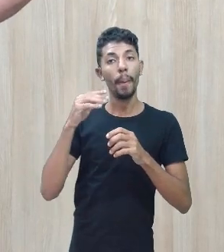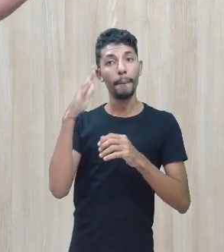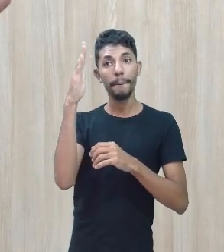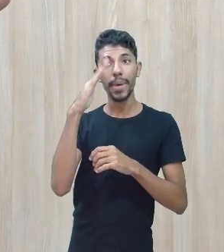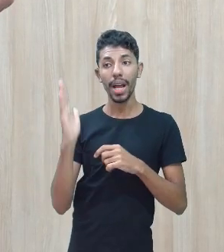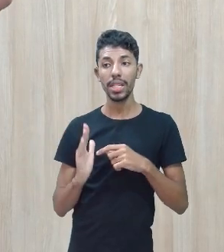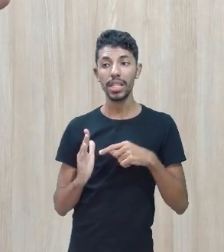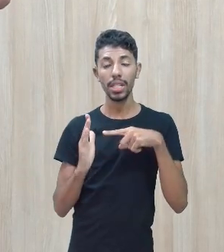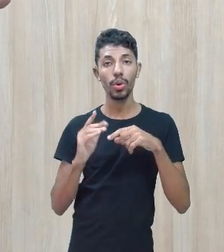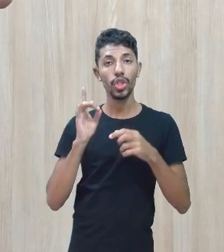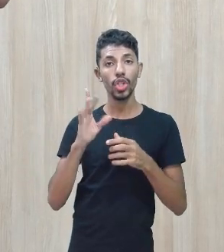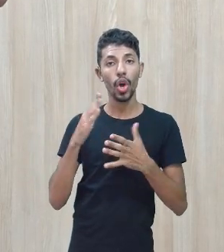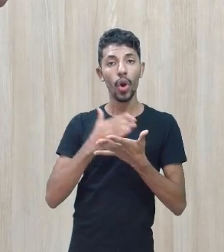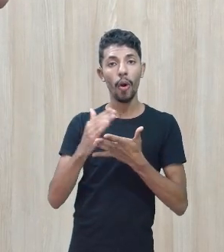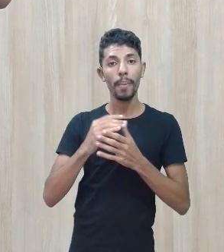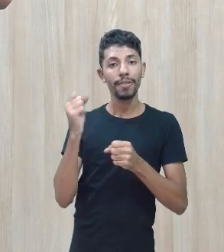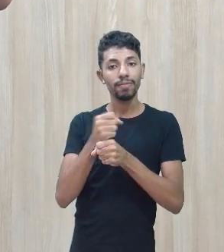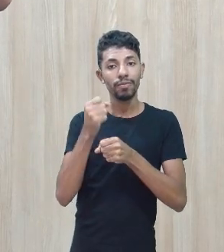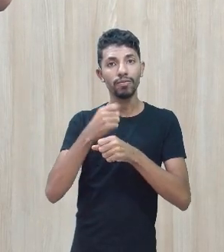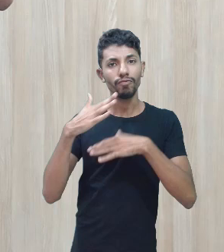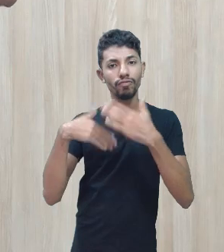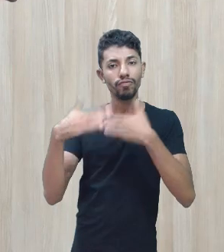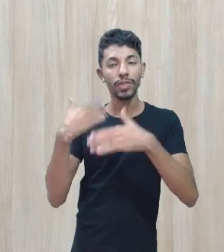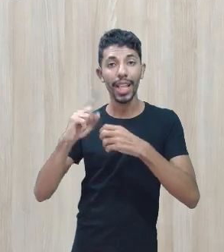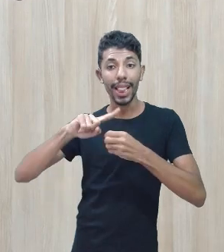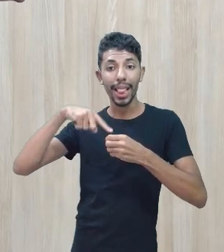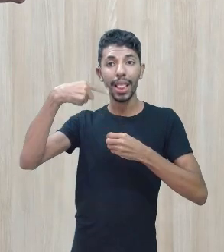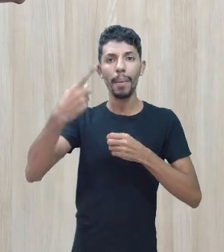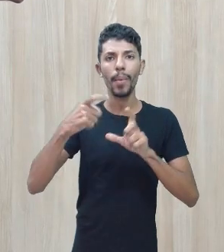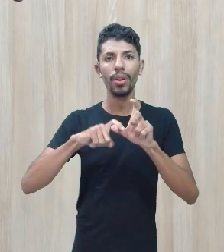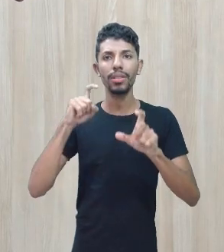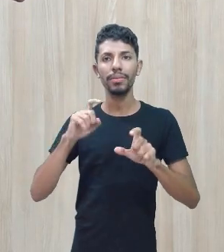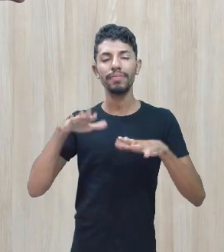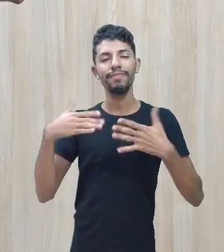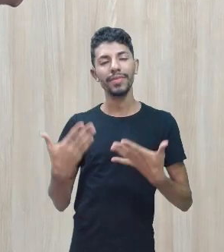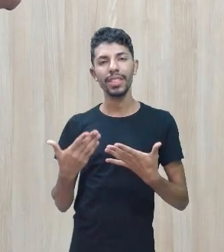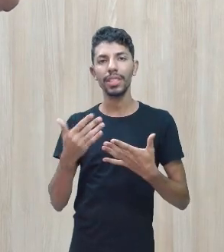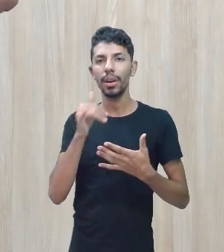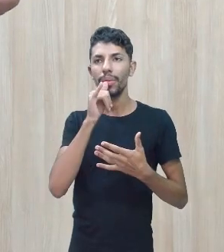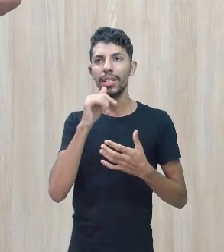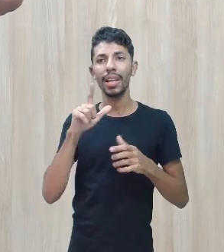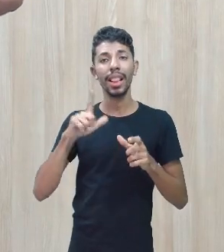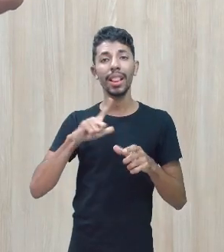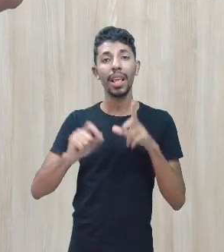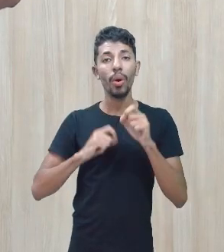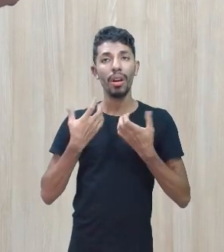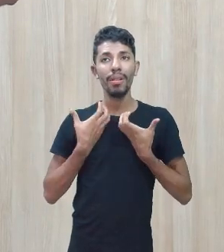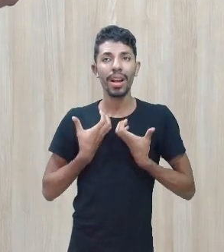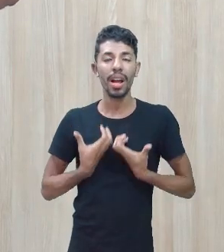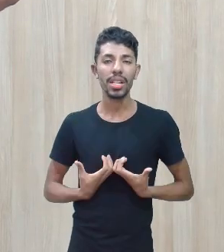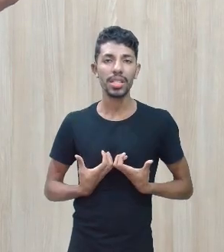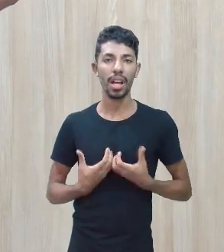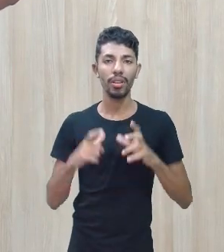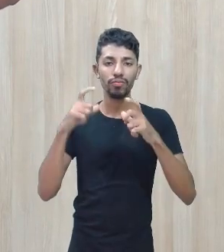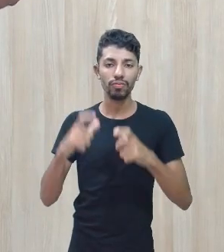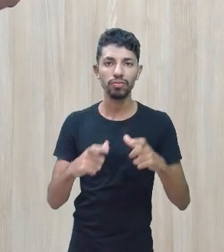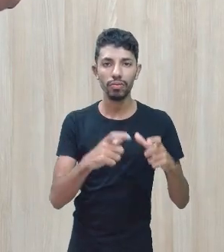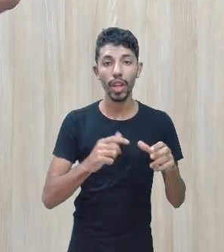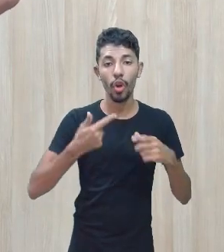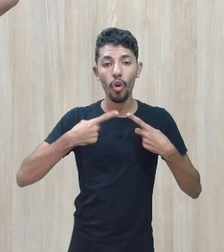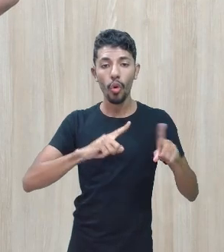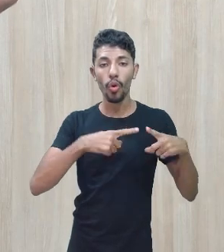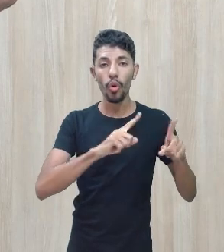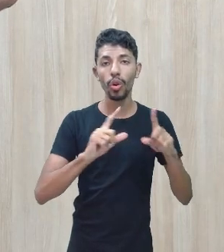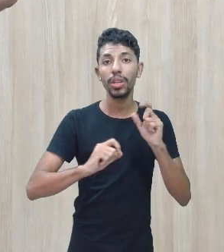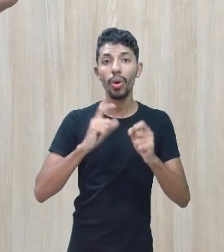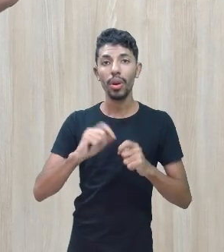as revoltas que aconteceram se tratavam muito mais de desgastes locais, das elites locais, contra, né, a